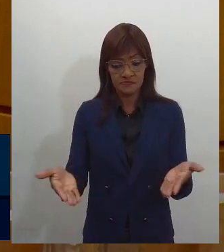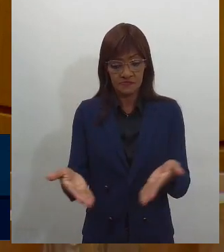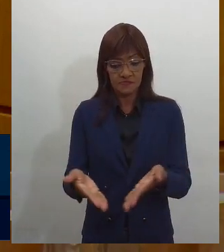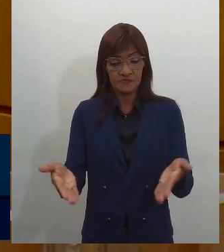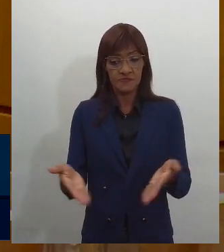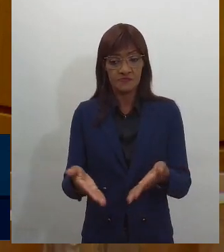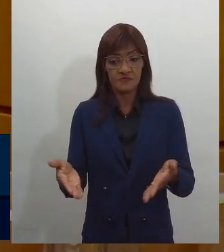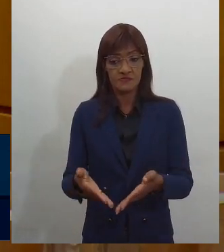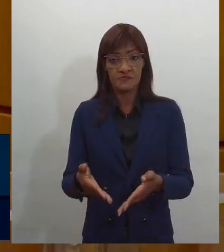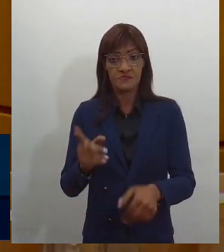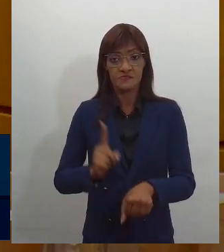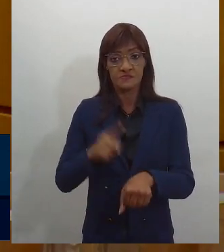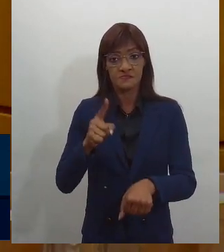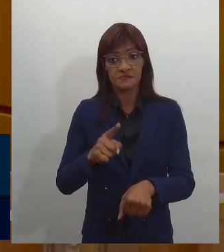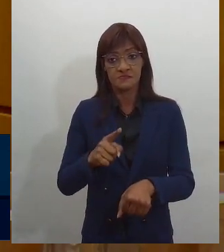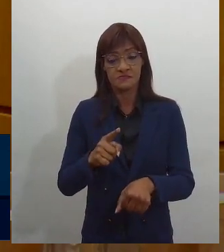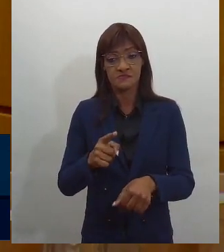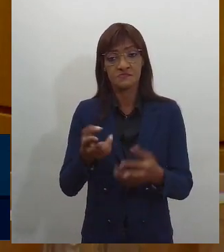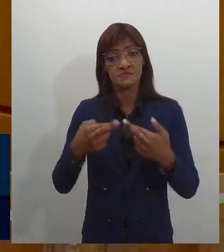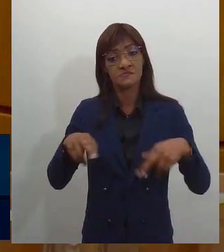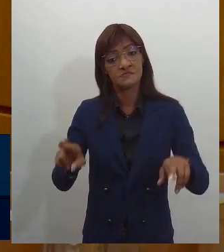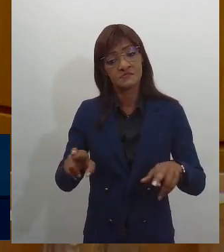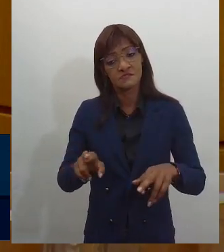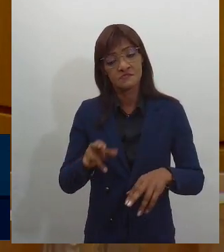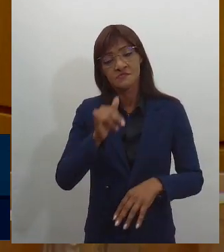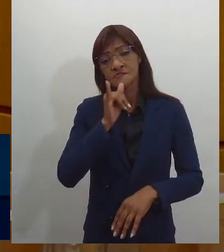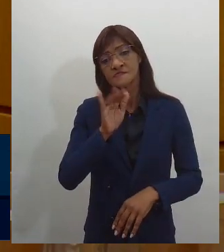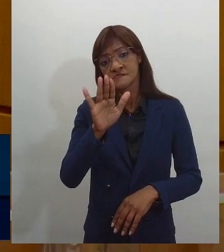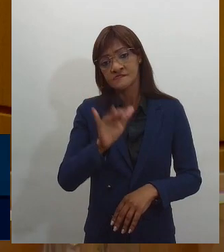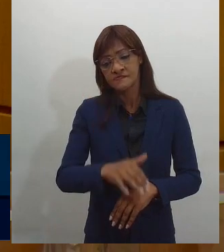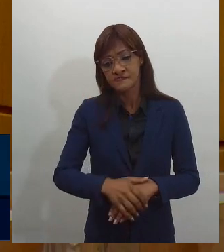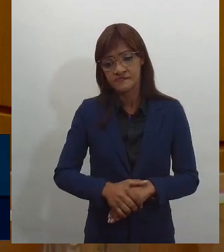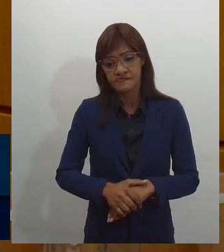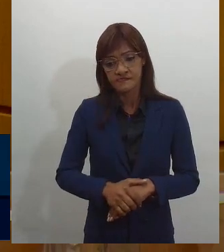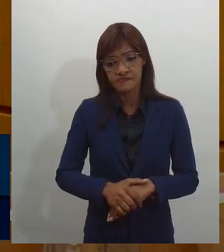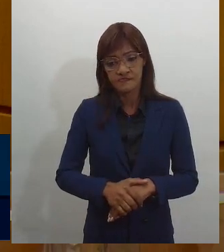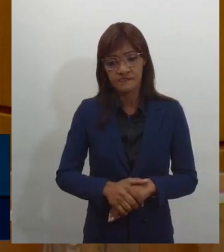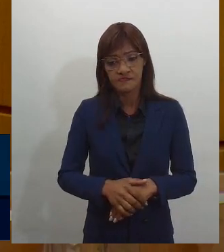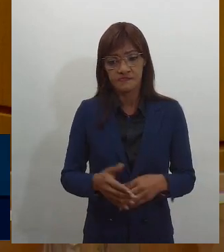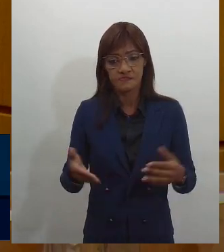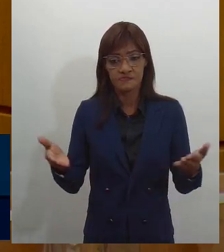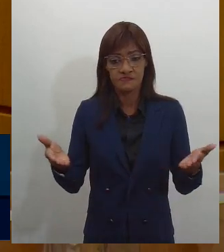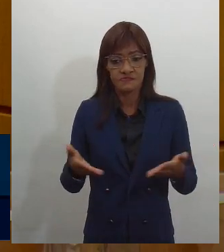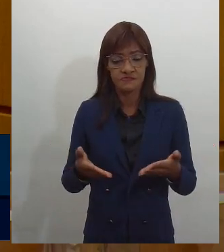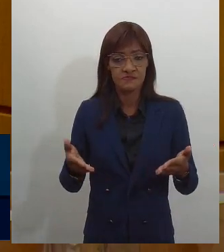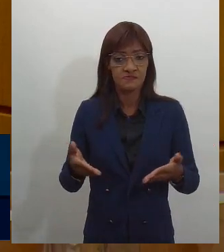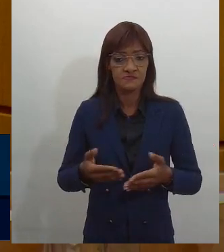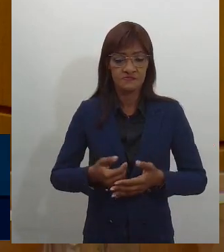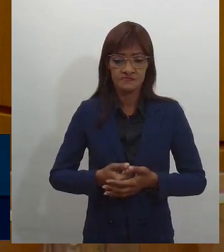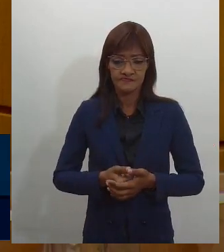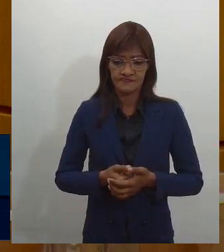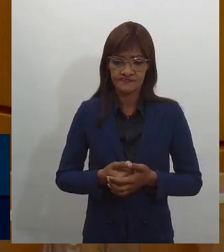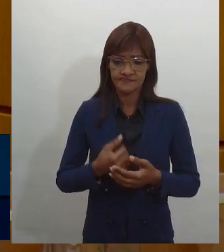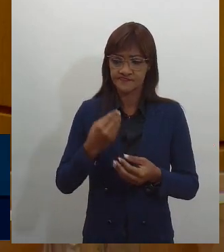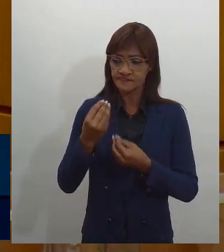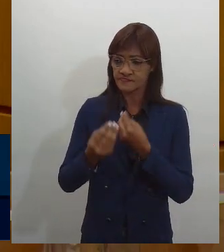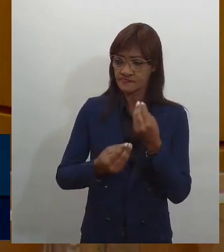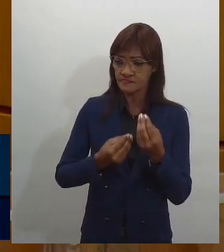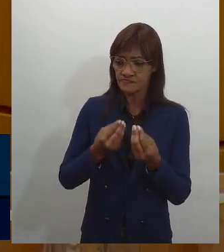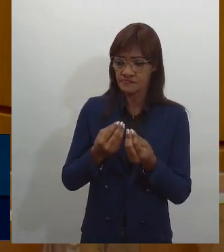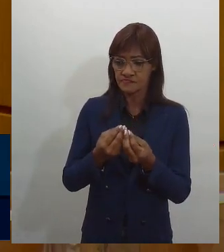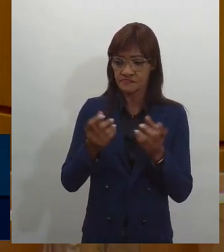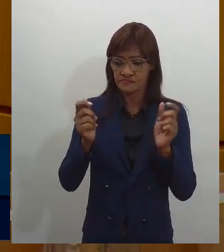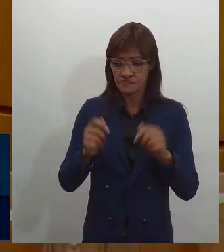tomar providências. Por exemplo, o estado vê o caminho de formalizar um convênio com os municípios